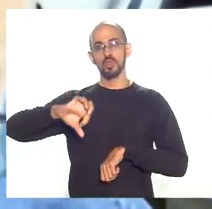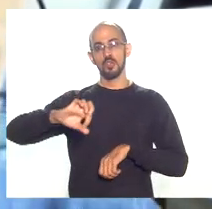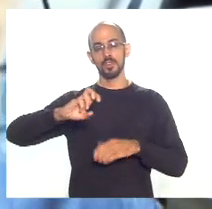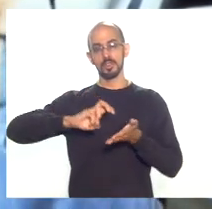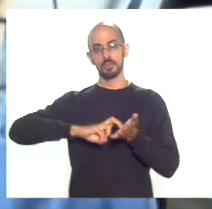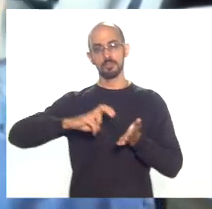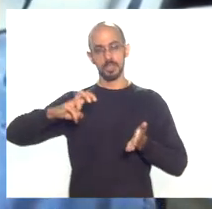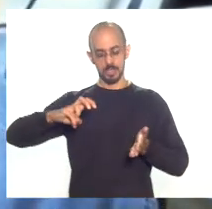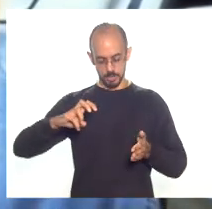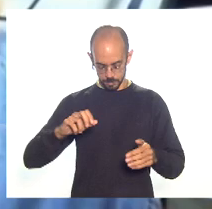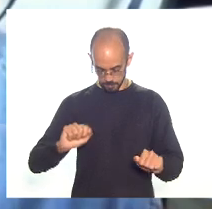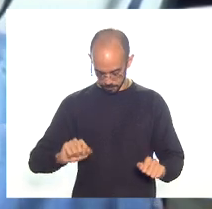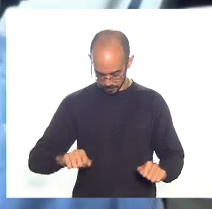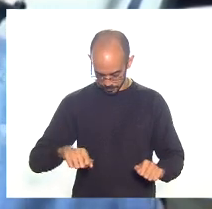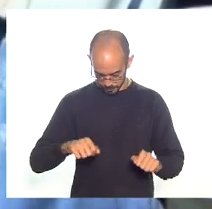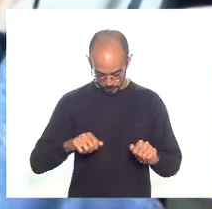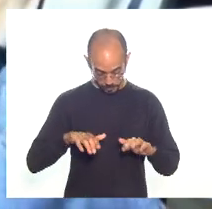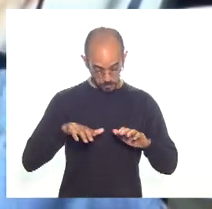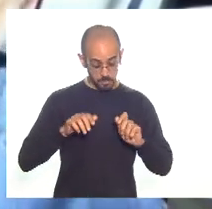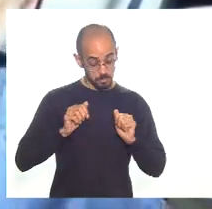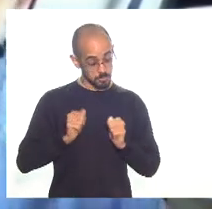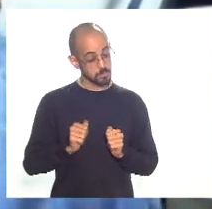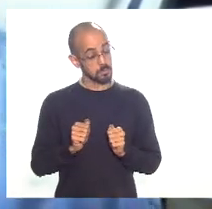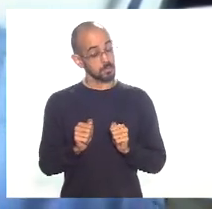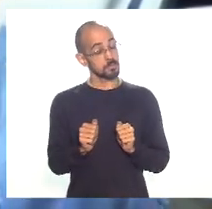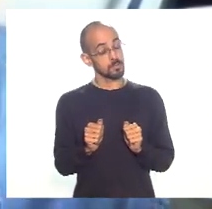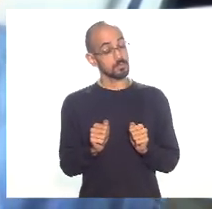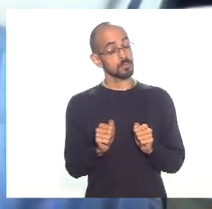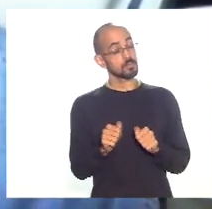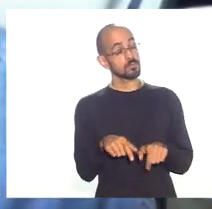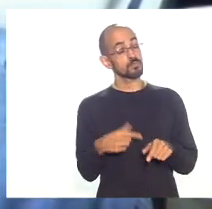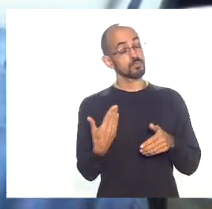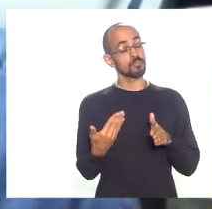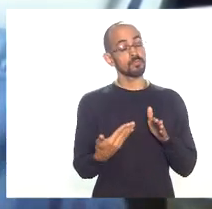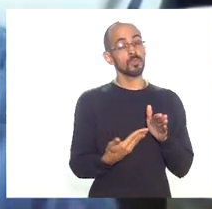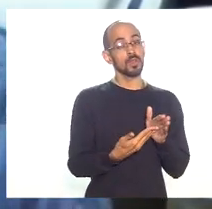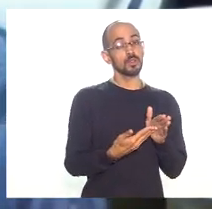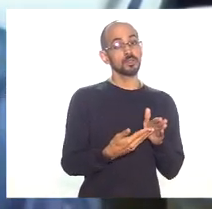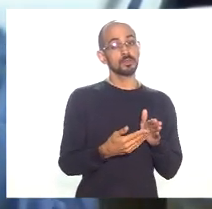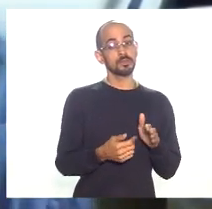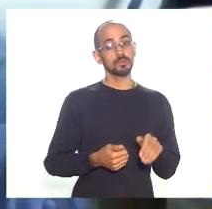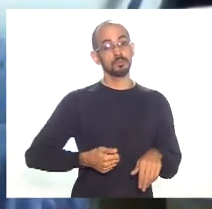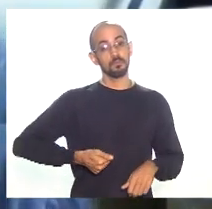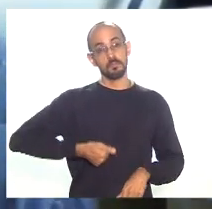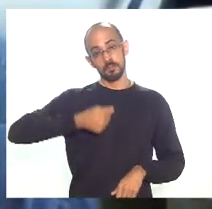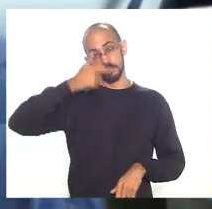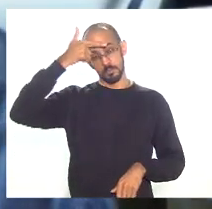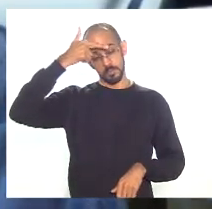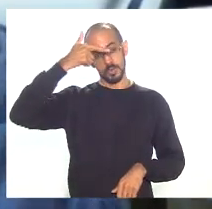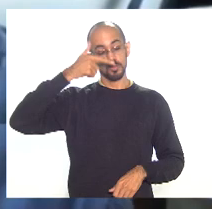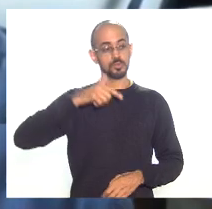manhã possivelmente indo até às 12 horas